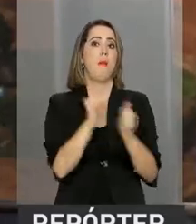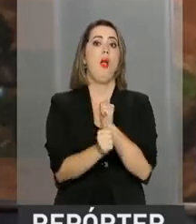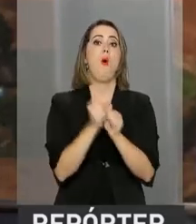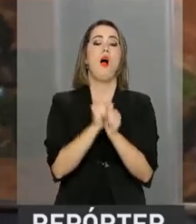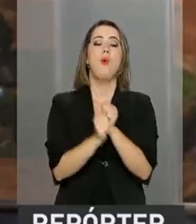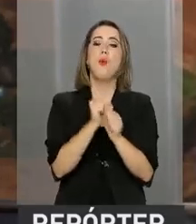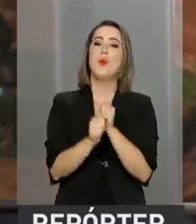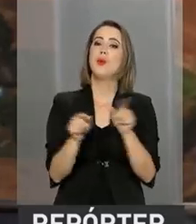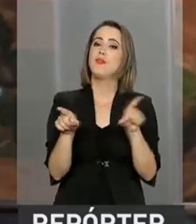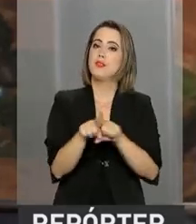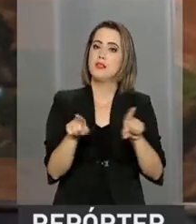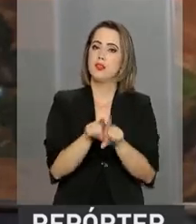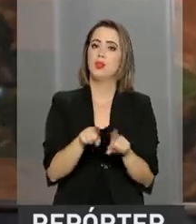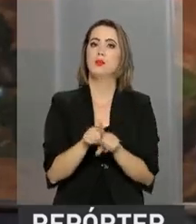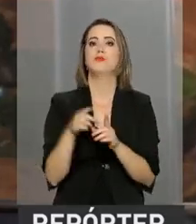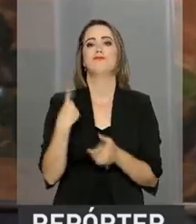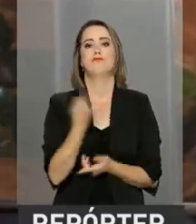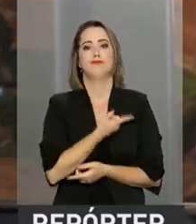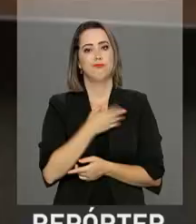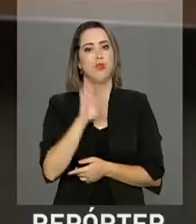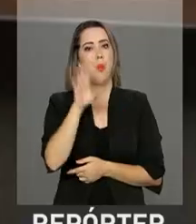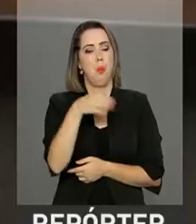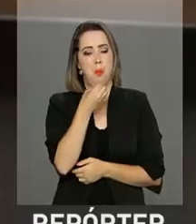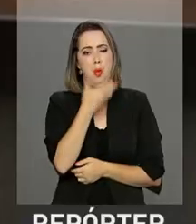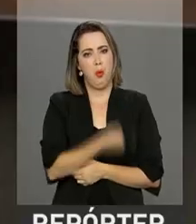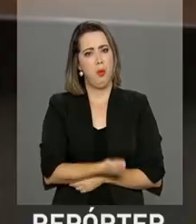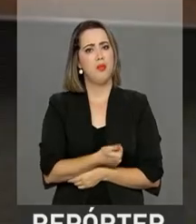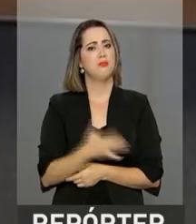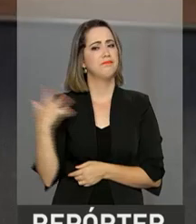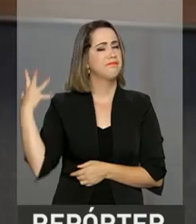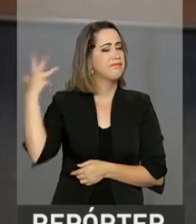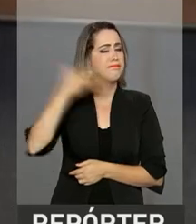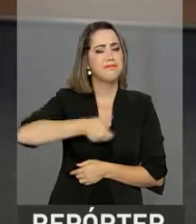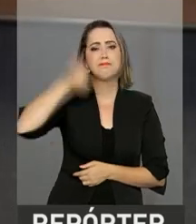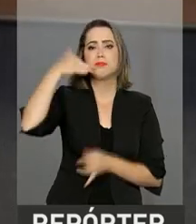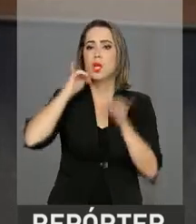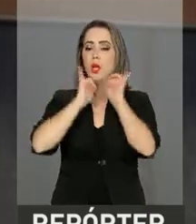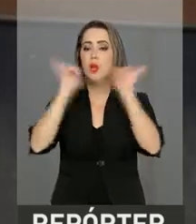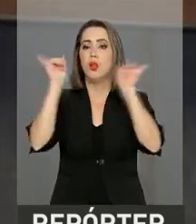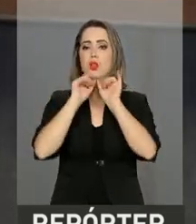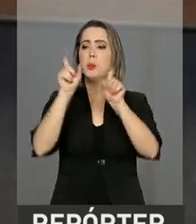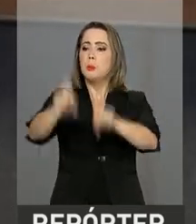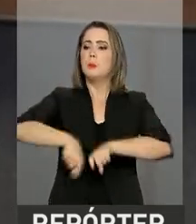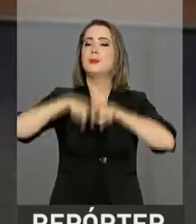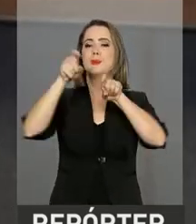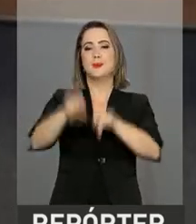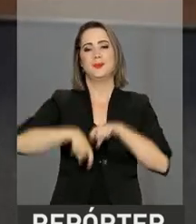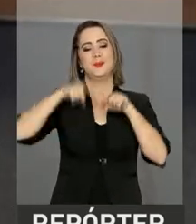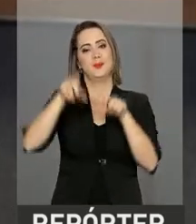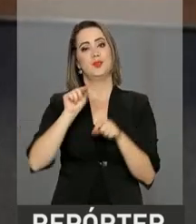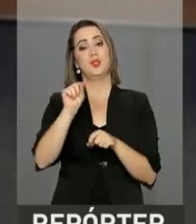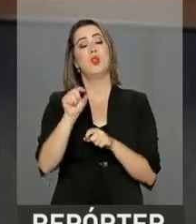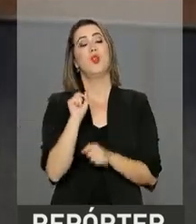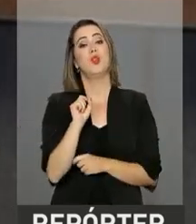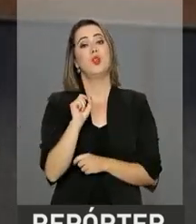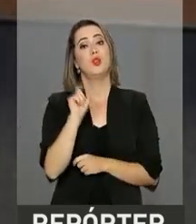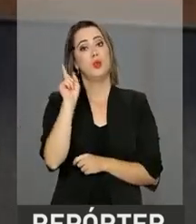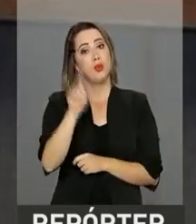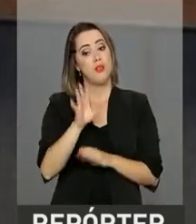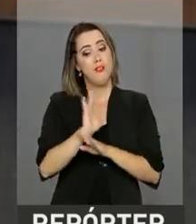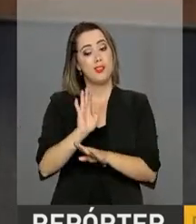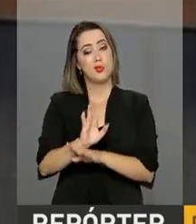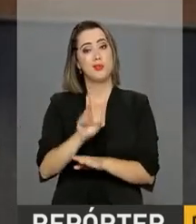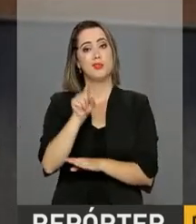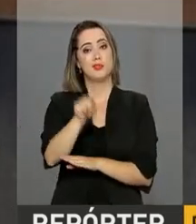é nosso hábito alimentar. Ah, então a safra é boa. Excelente notícia para o agronegócio, o que muito vai